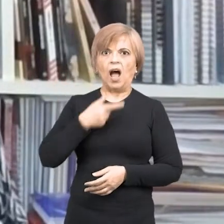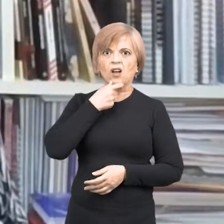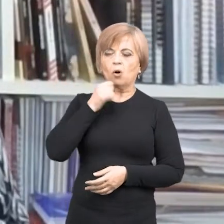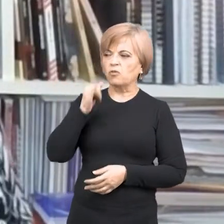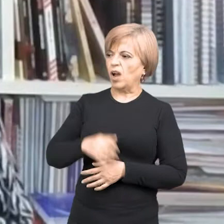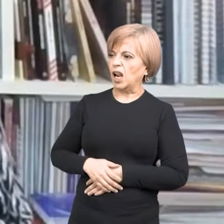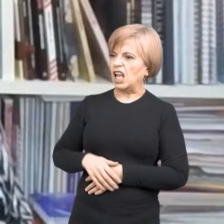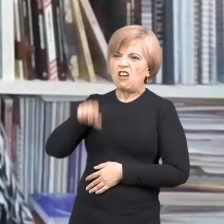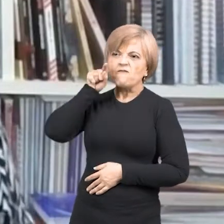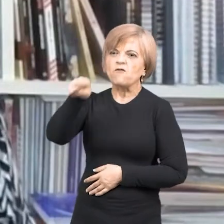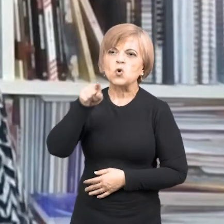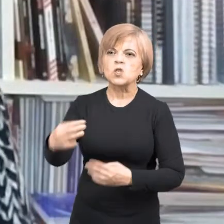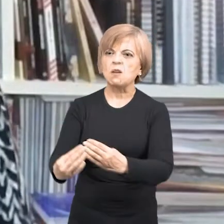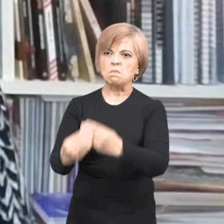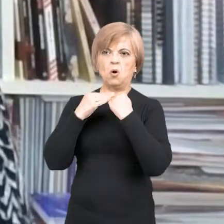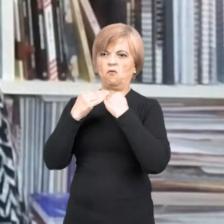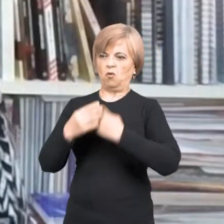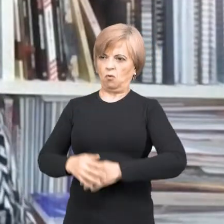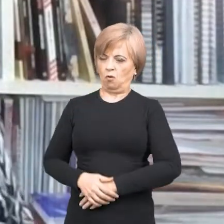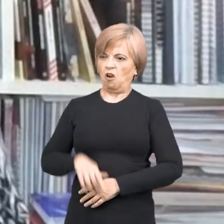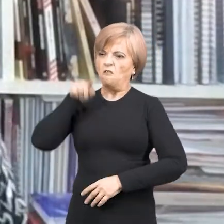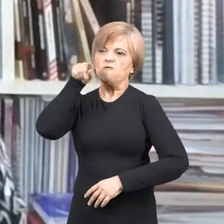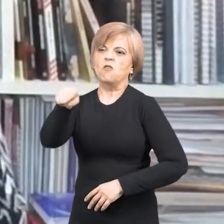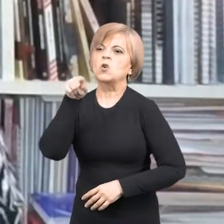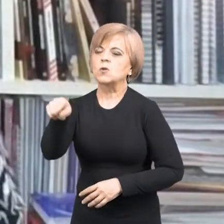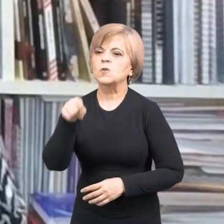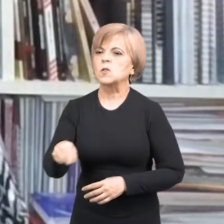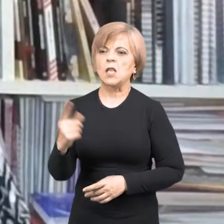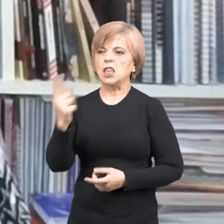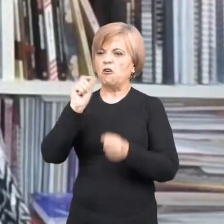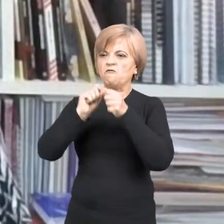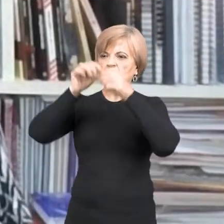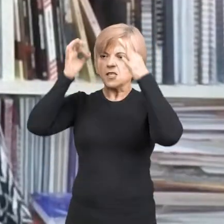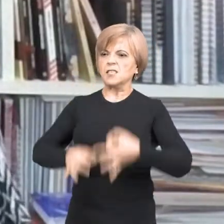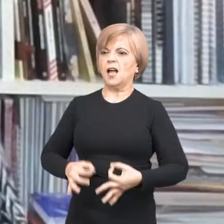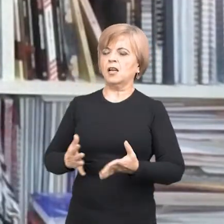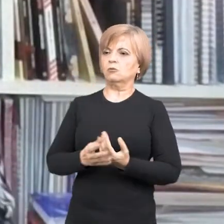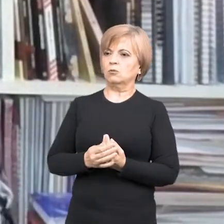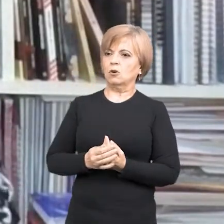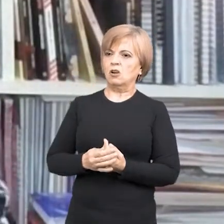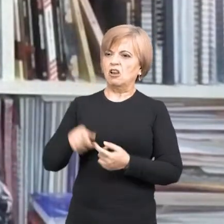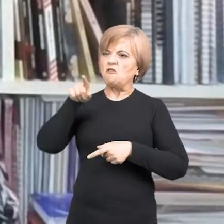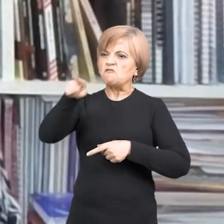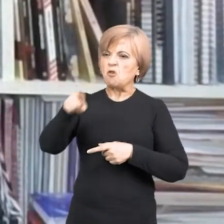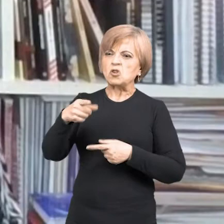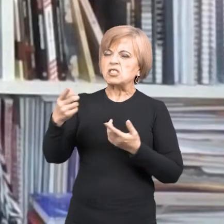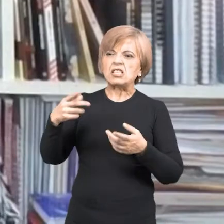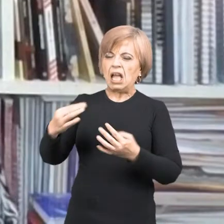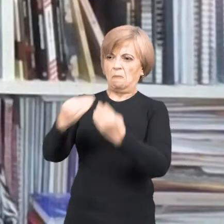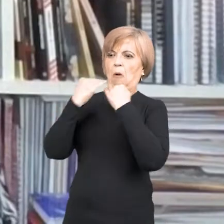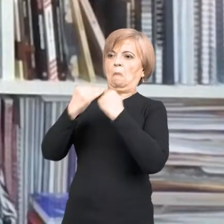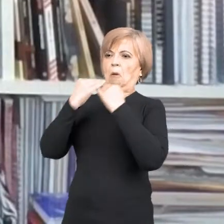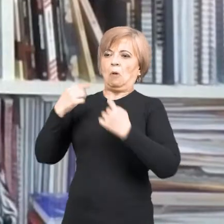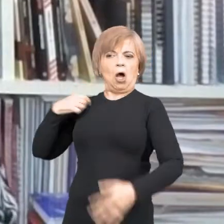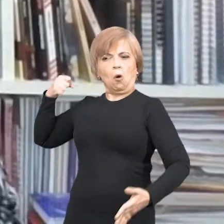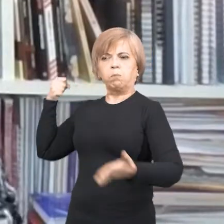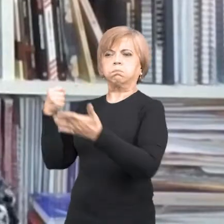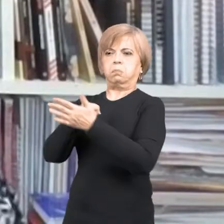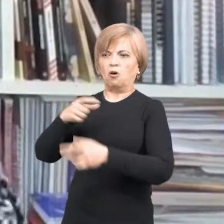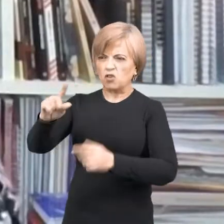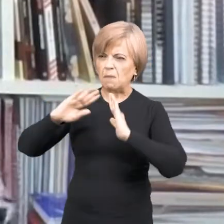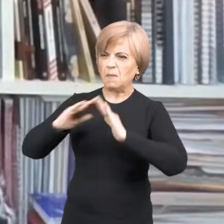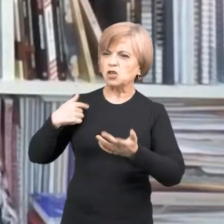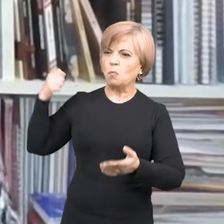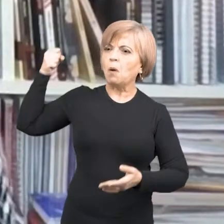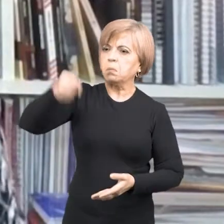ela acredita, foi porque você mereceu, foi porque você não fez isso direito, você quase que pediu para eu agir dessa forma, eu